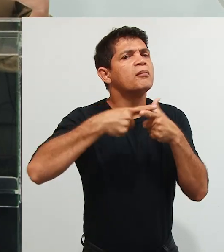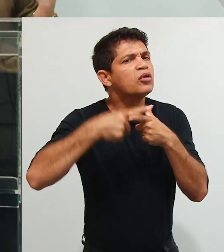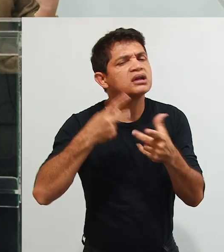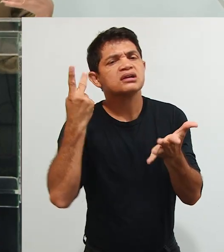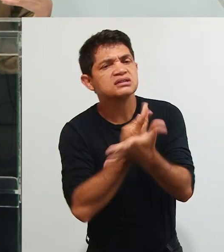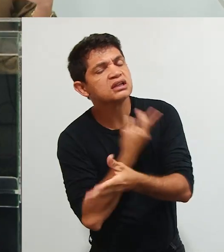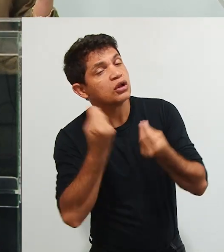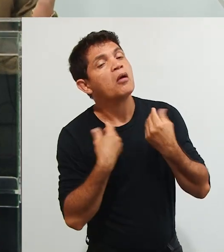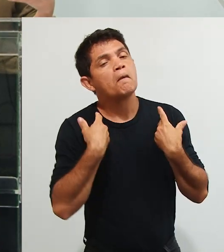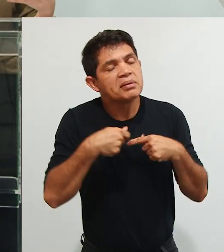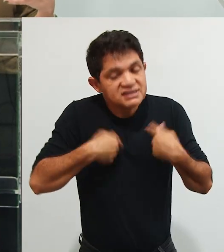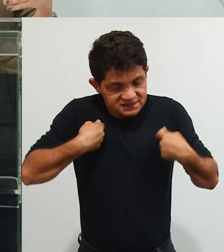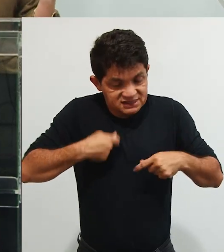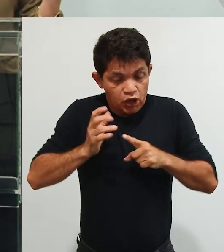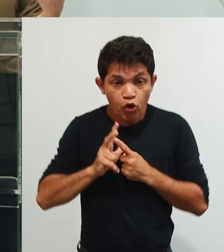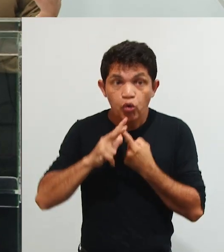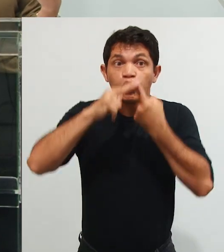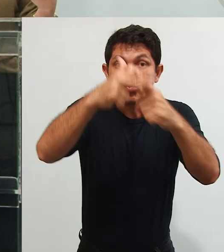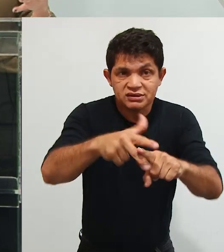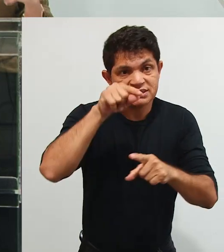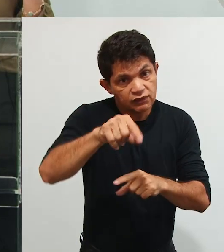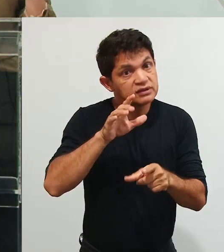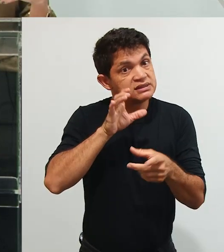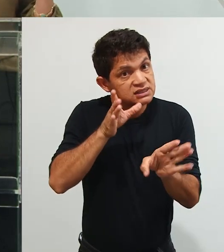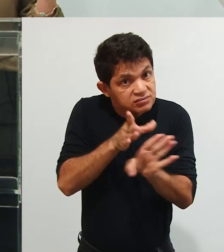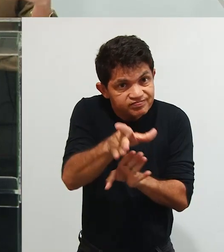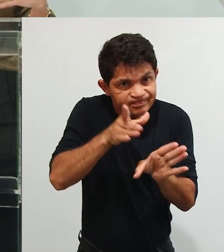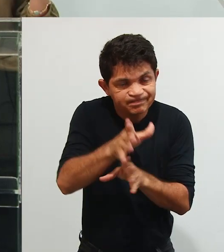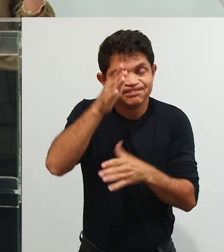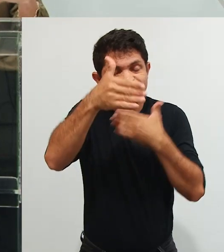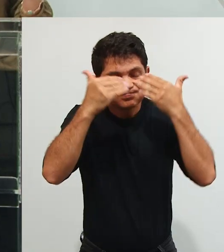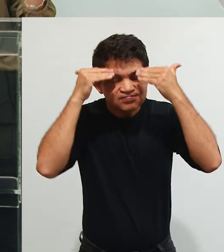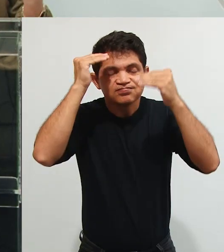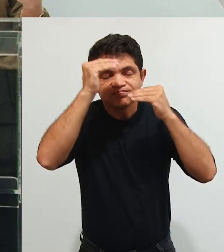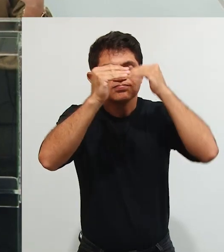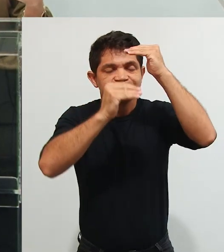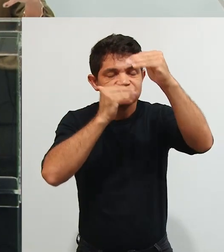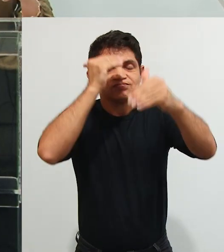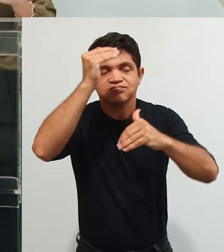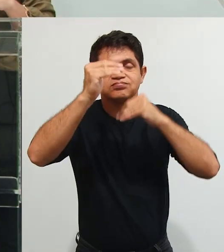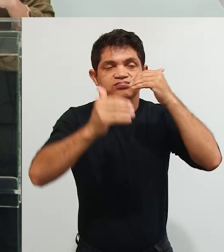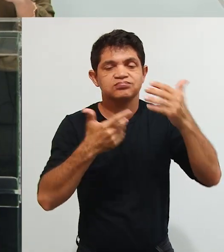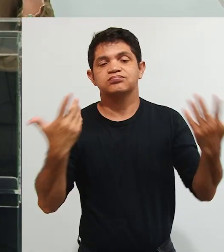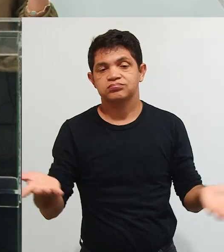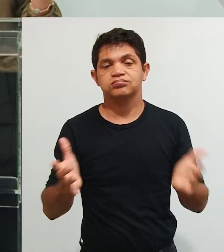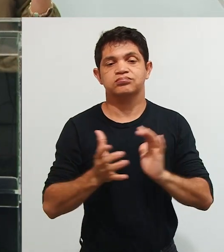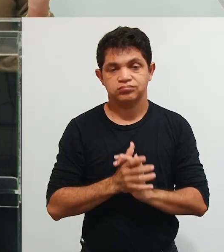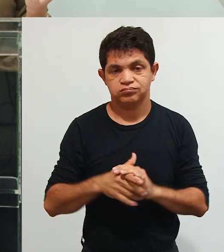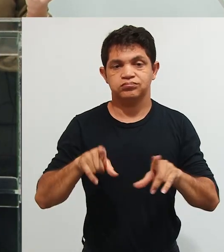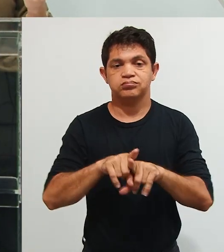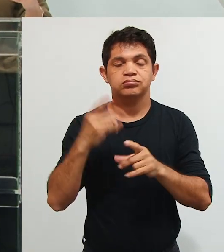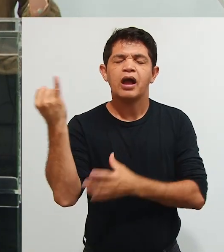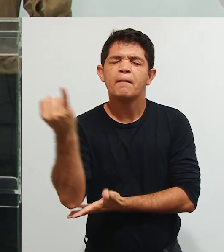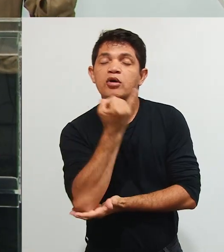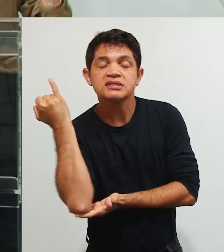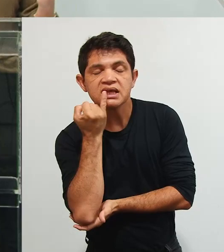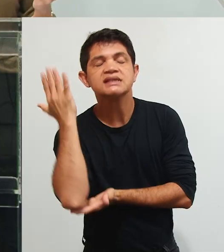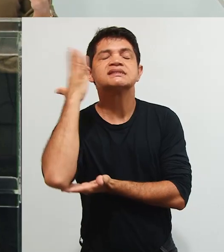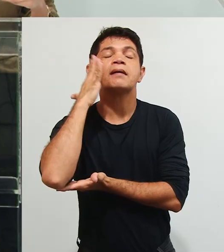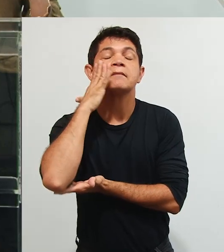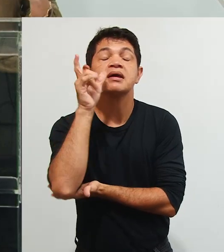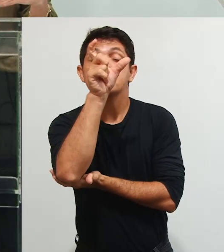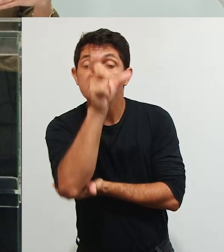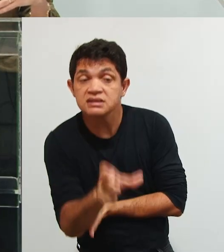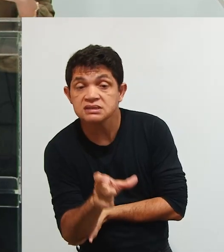é que vai ser consertado, como aquela situação vai ser gerenciada. Então, depois, sim, é